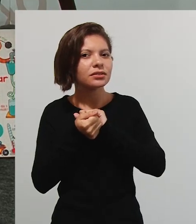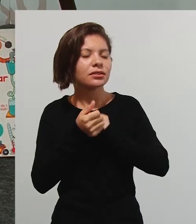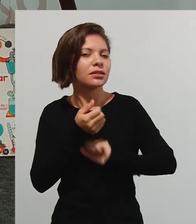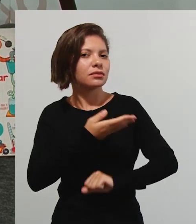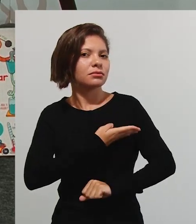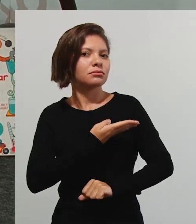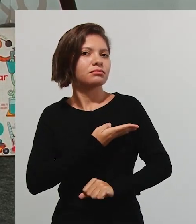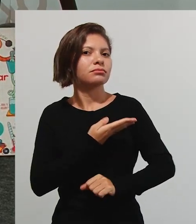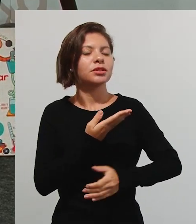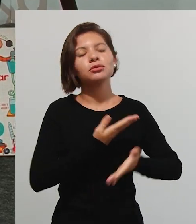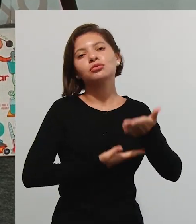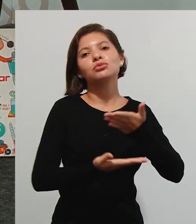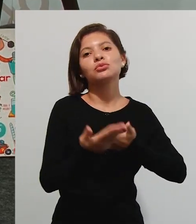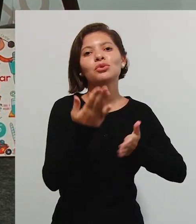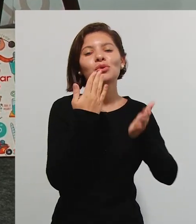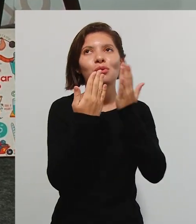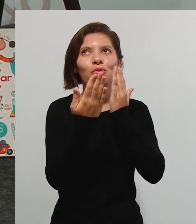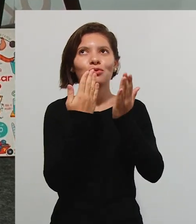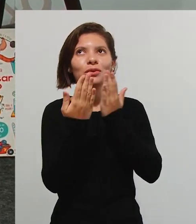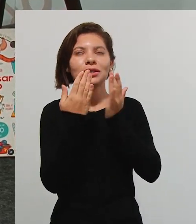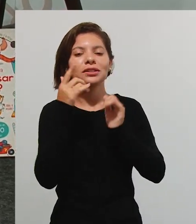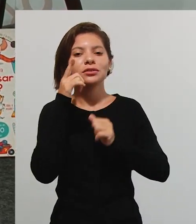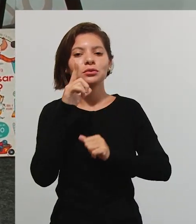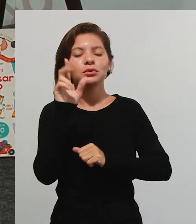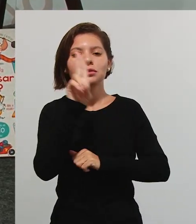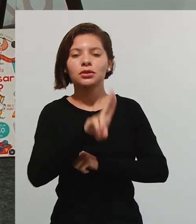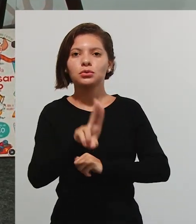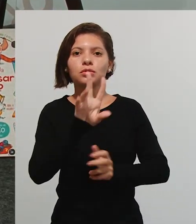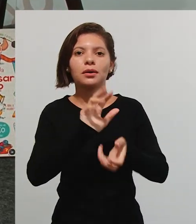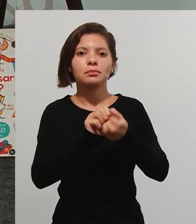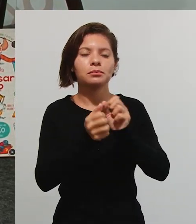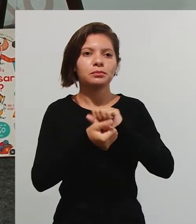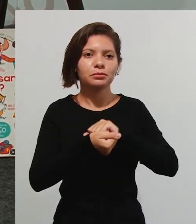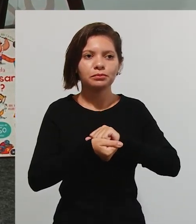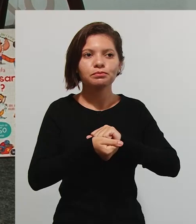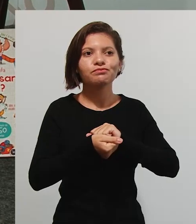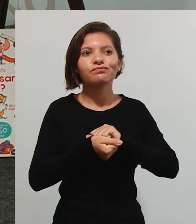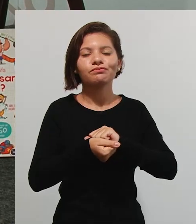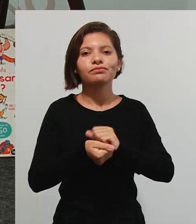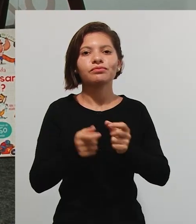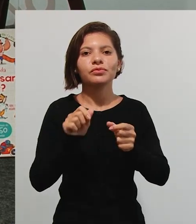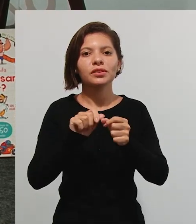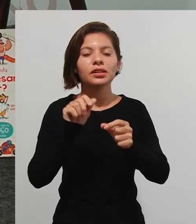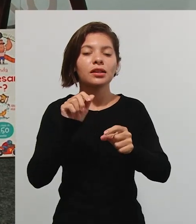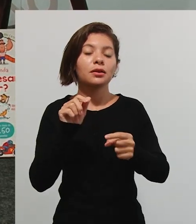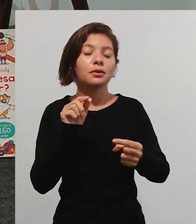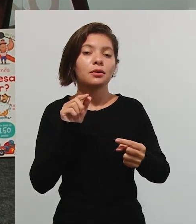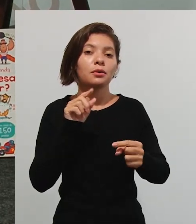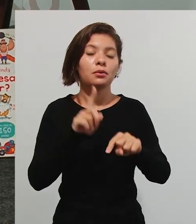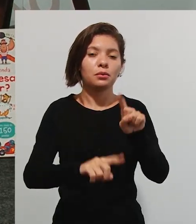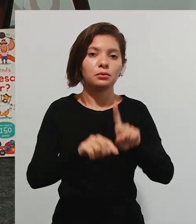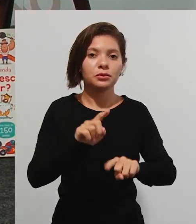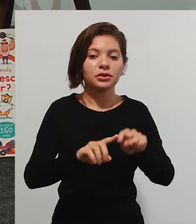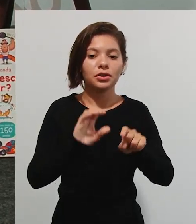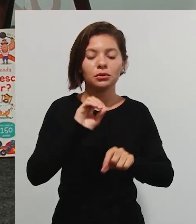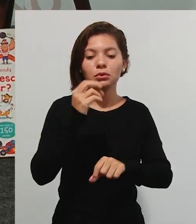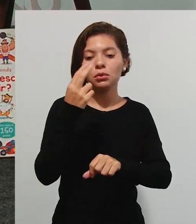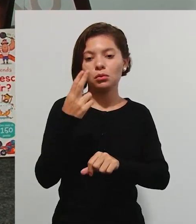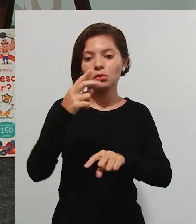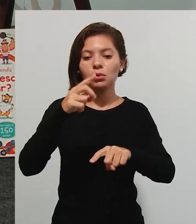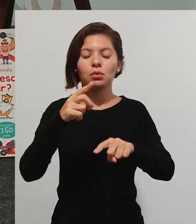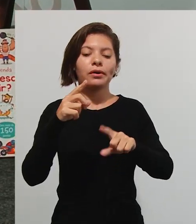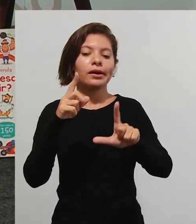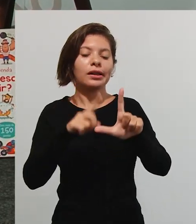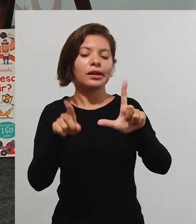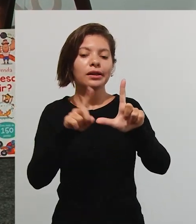ela consegue manipular a massinha para fazer um objeto ou uma letra